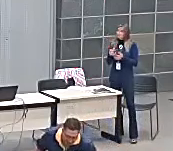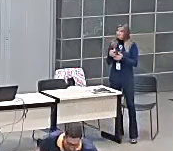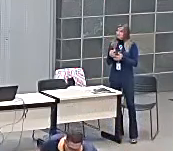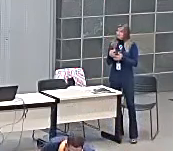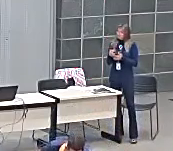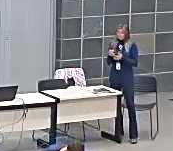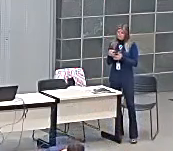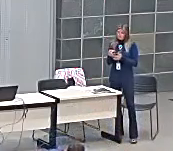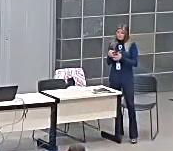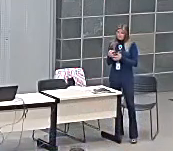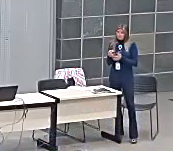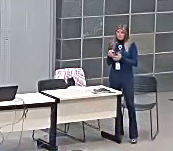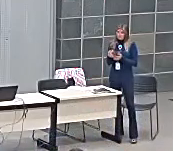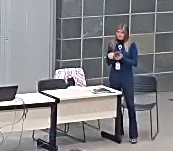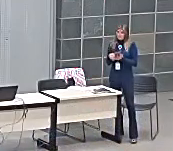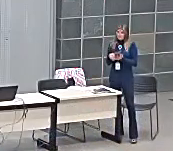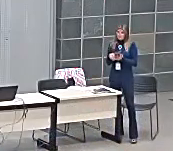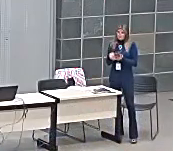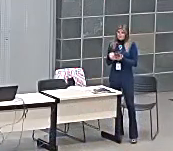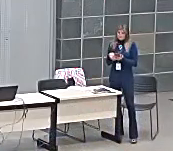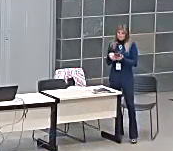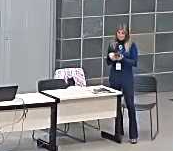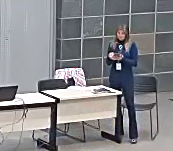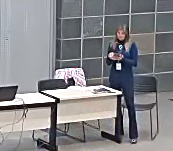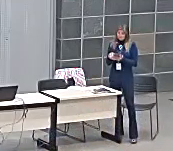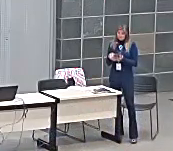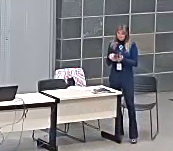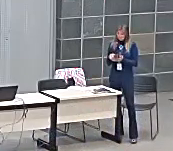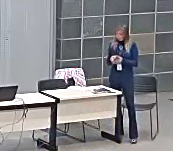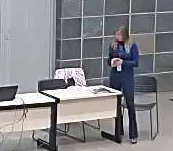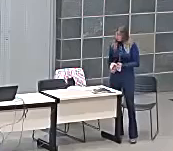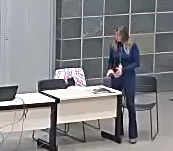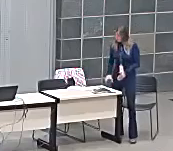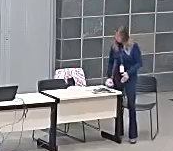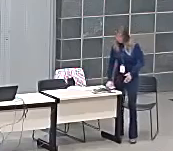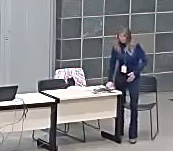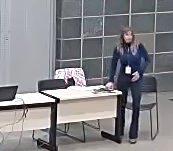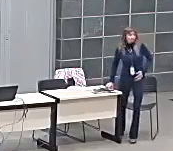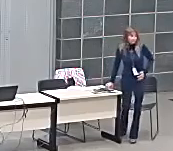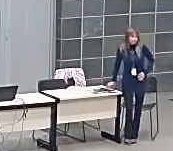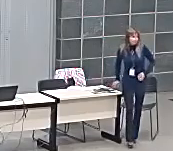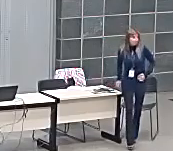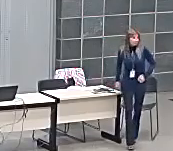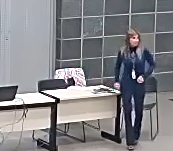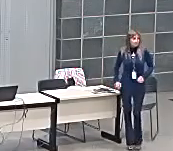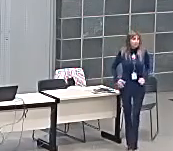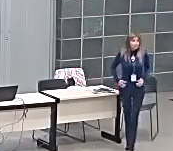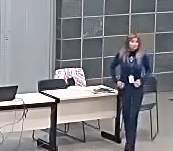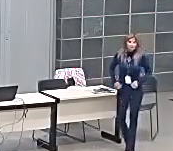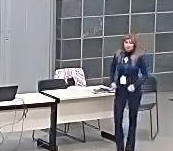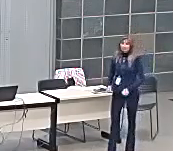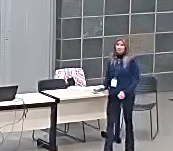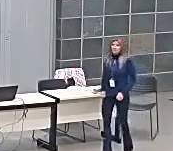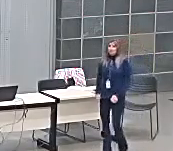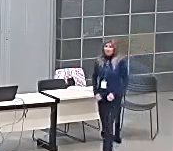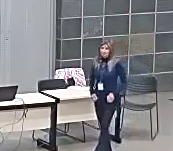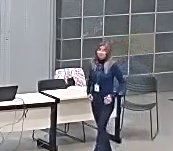tempo mas nós não vamos eh retroceder vamos continuar na luta para que os nossos direitos sejam plenamente